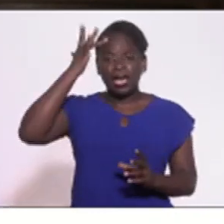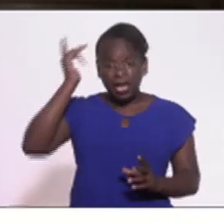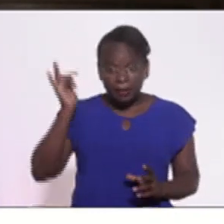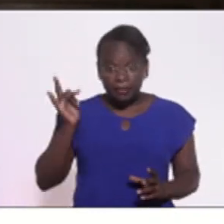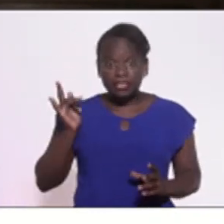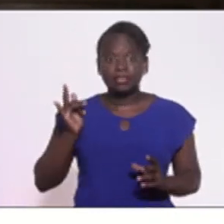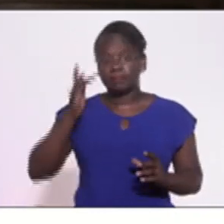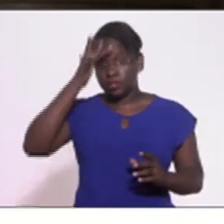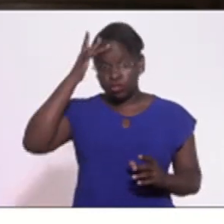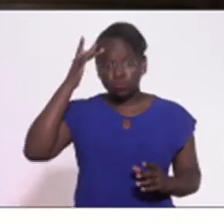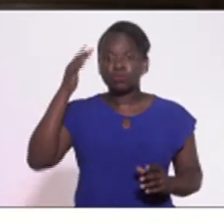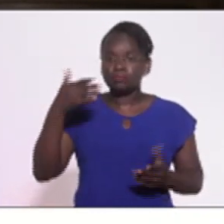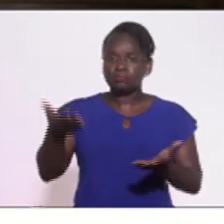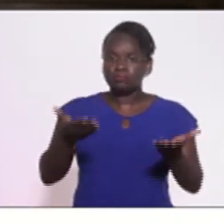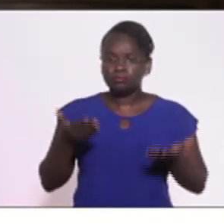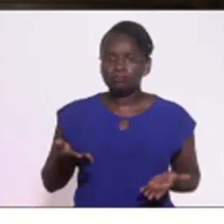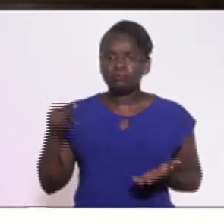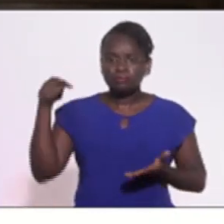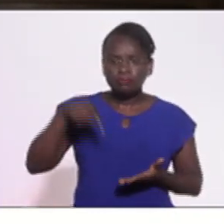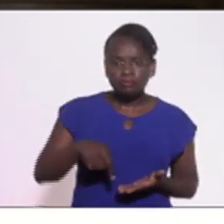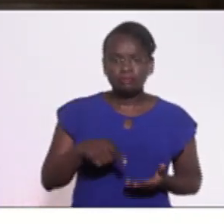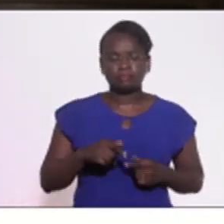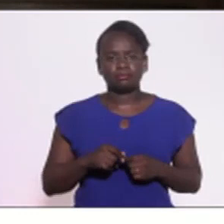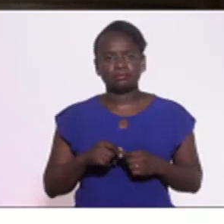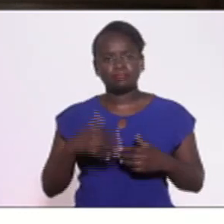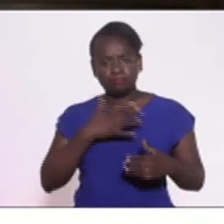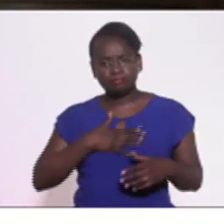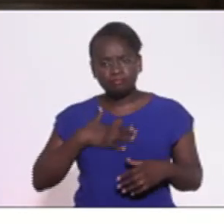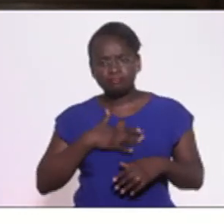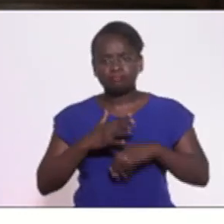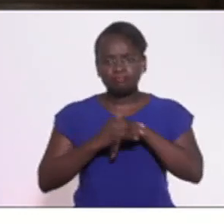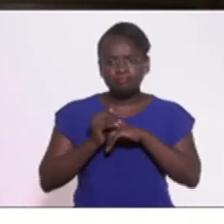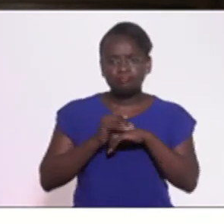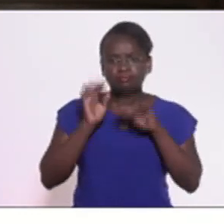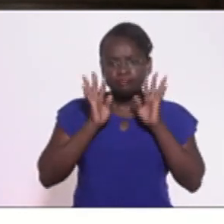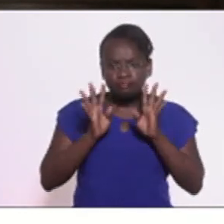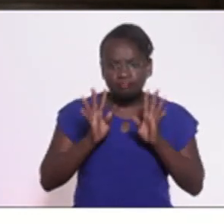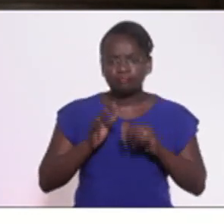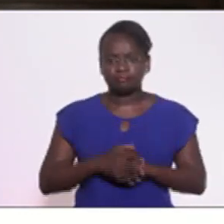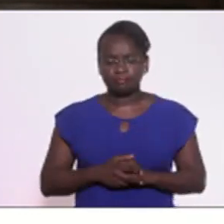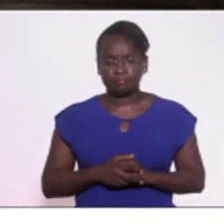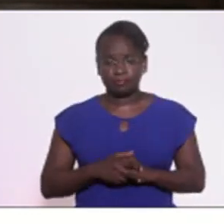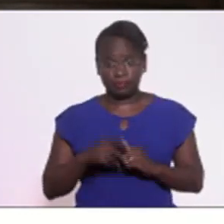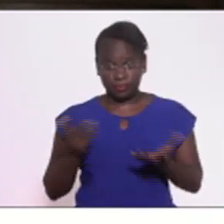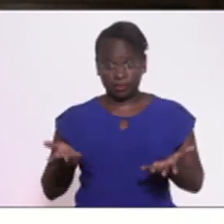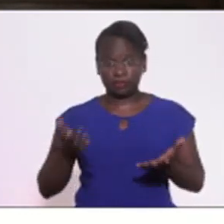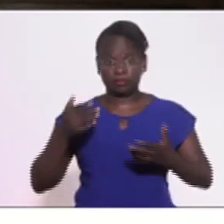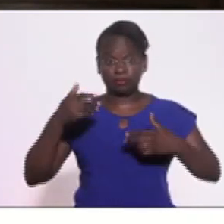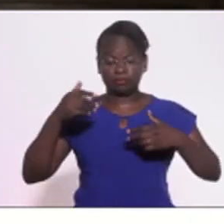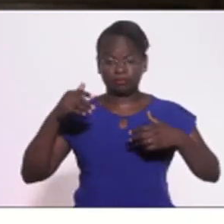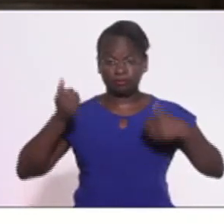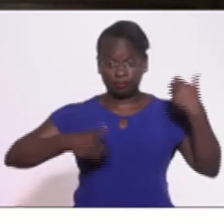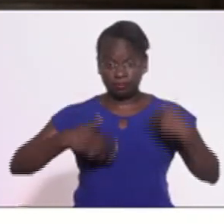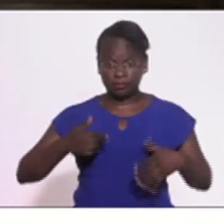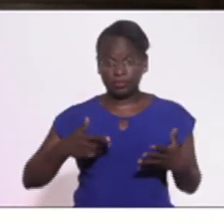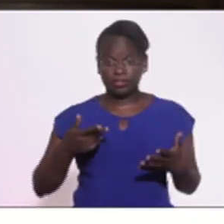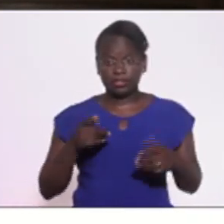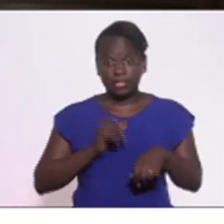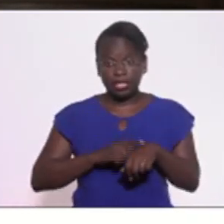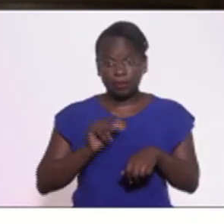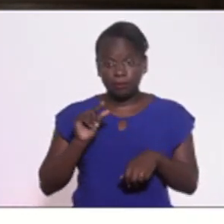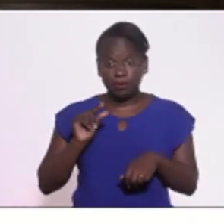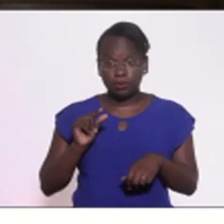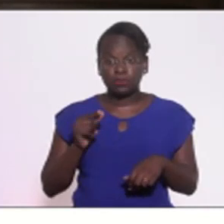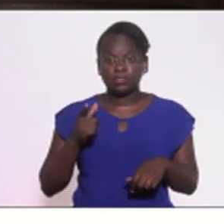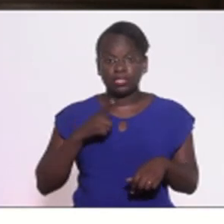seguinte, aquela pessoa é recebida no programa com o maior carinho, com a maior atenção. É um programa em que há pouco tempo